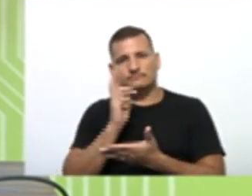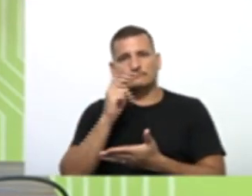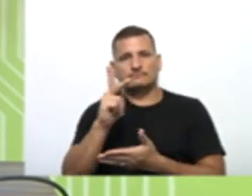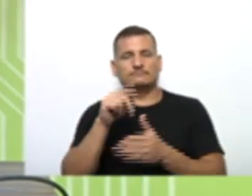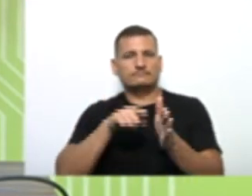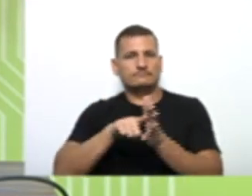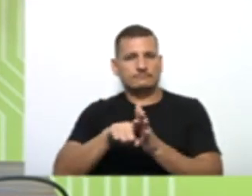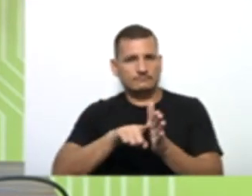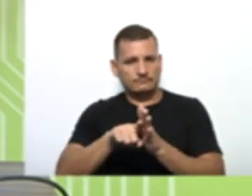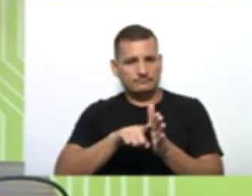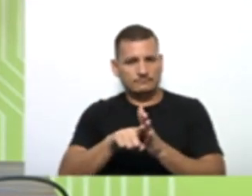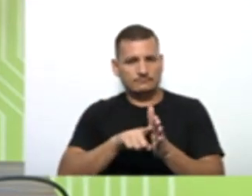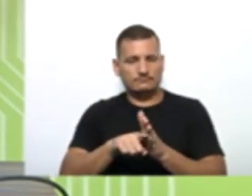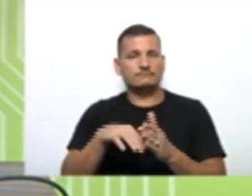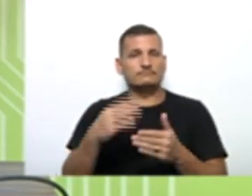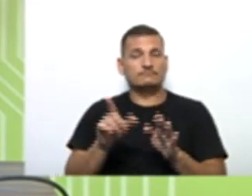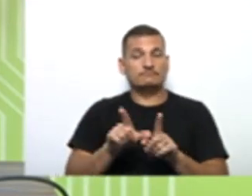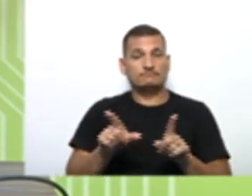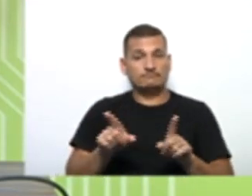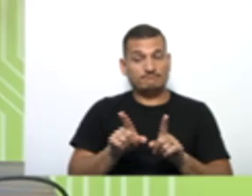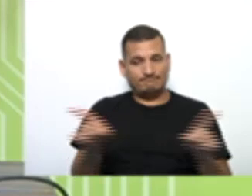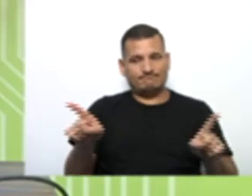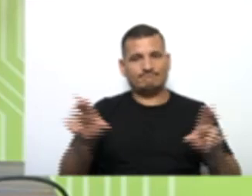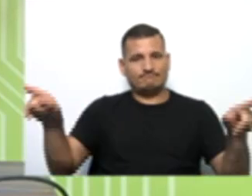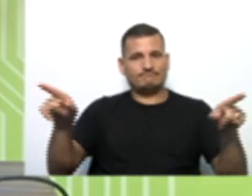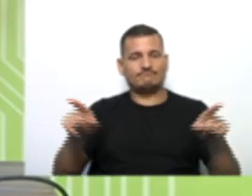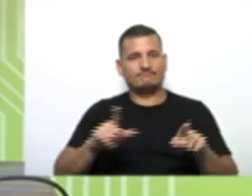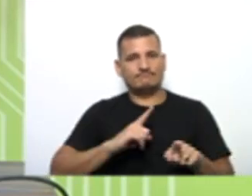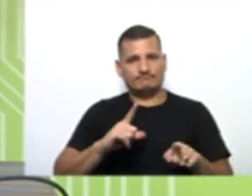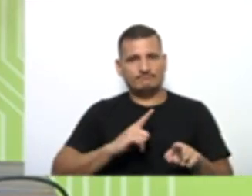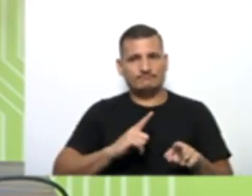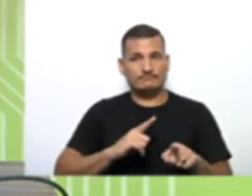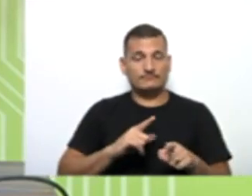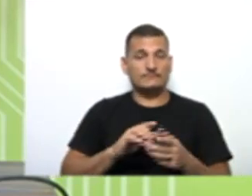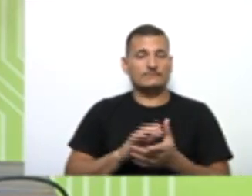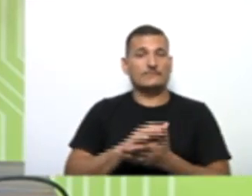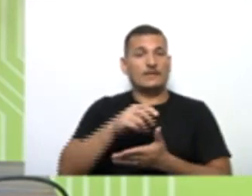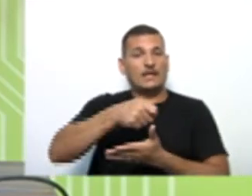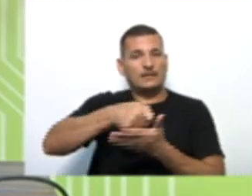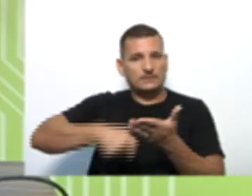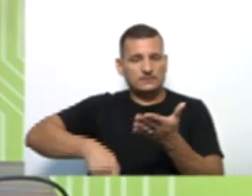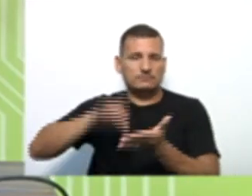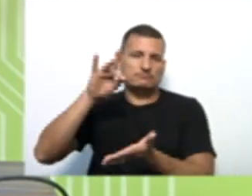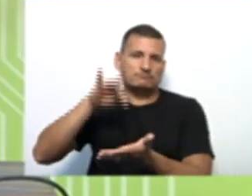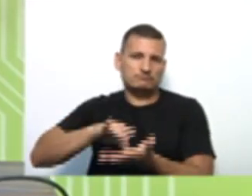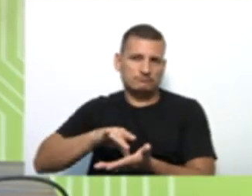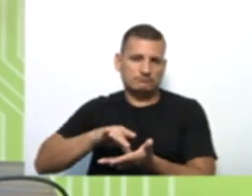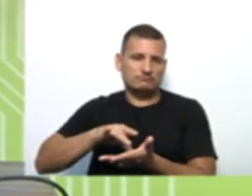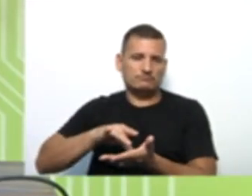pesquisa. Então, são duas diferenças. A redação oficial vai ser regulada